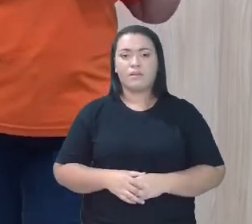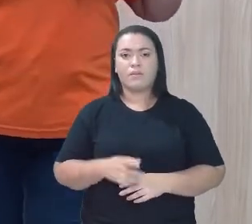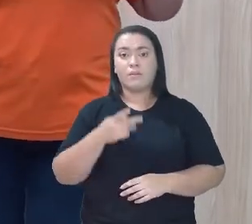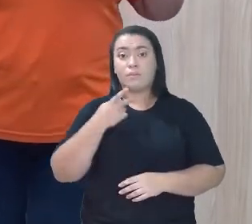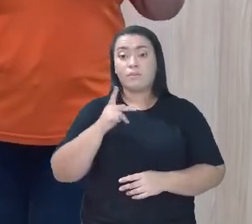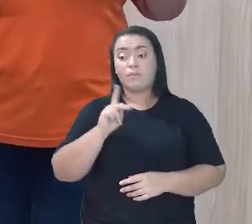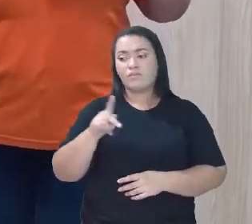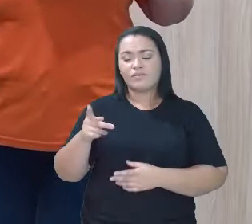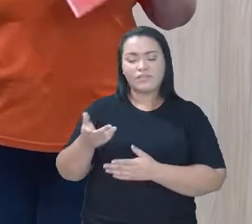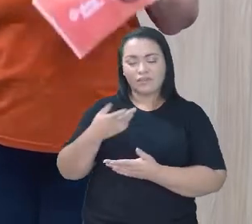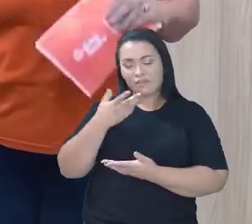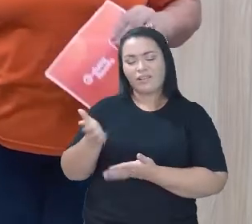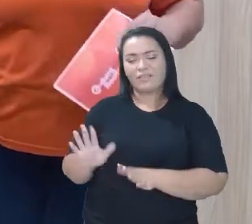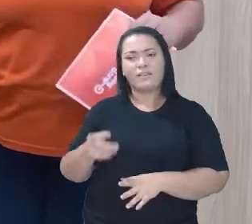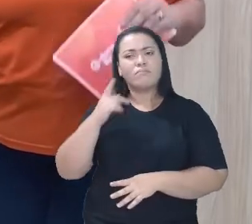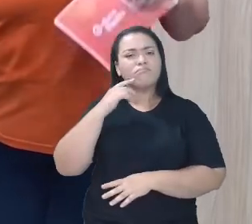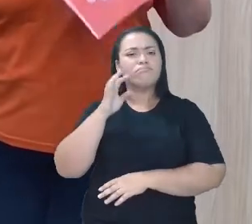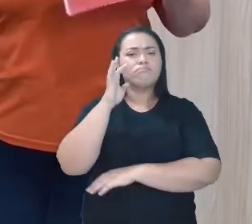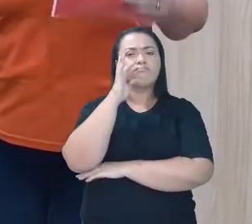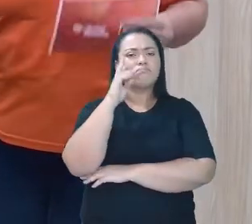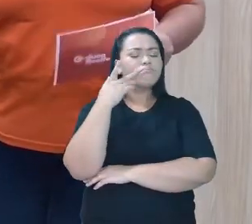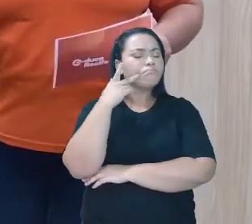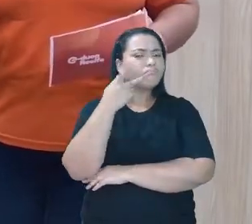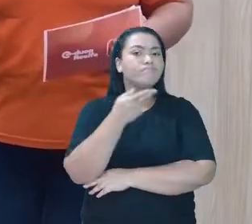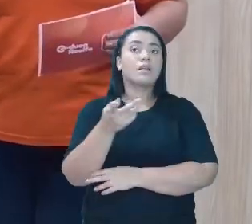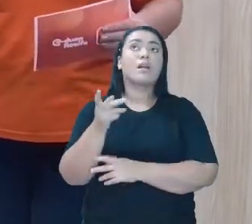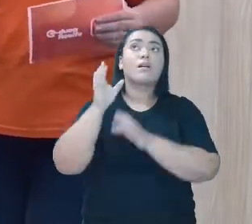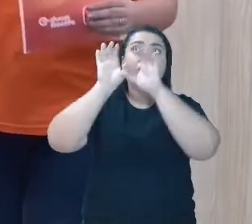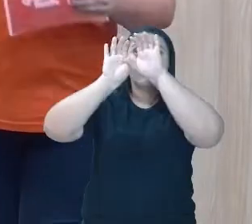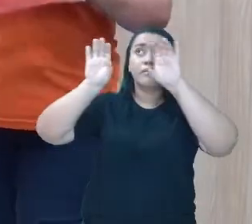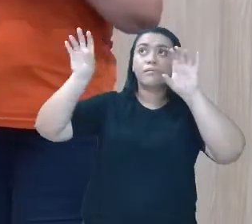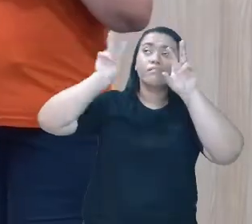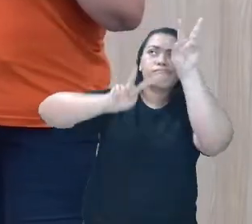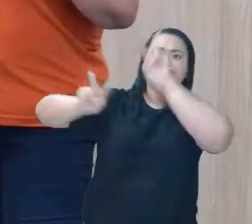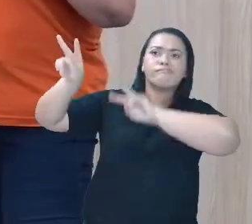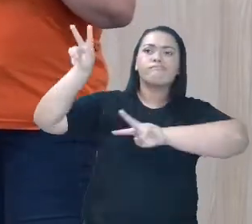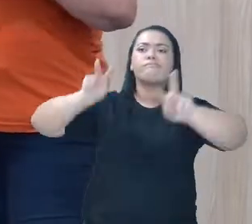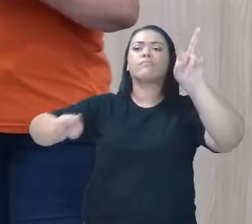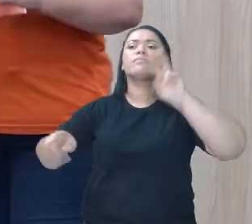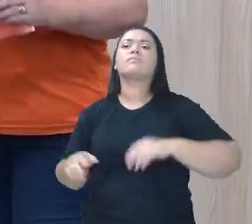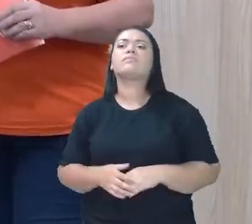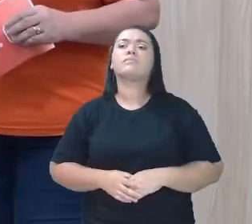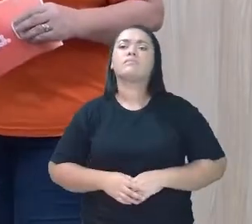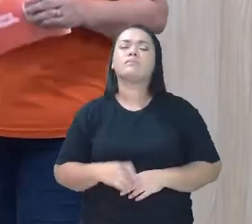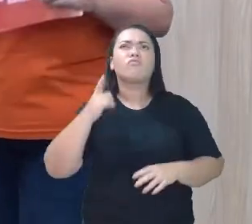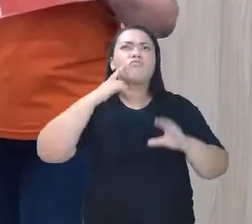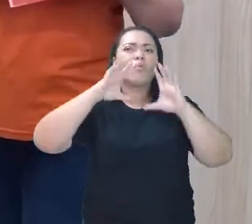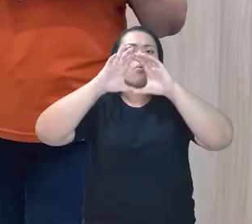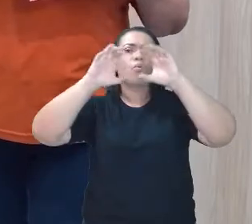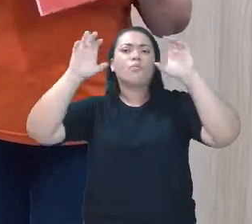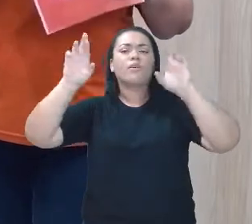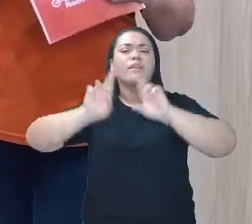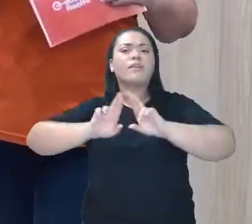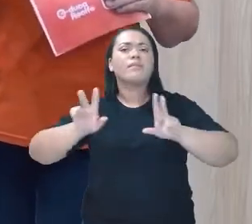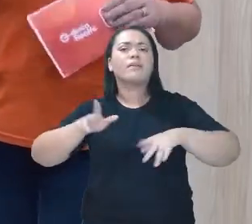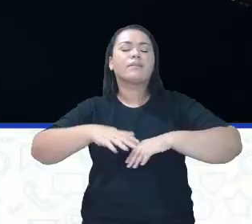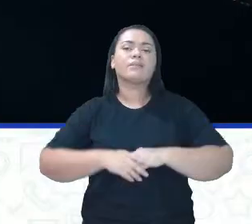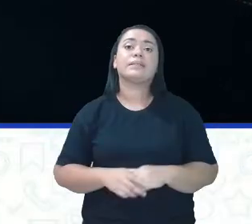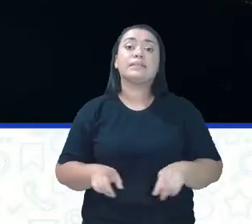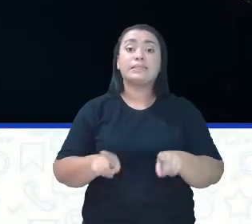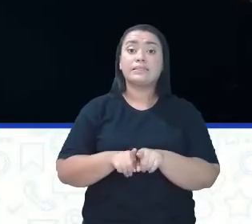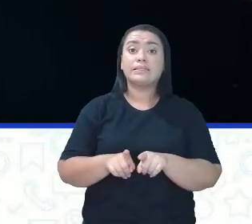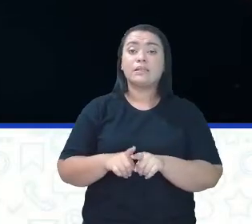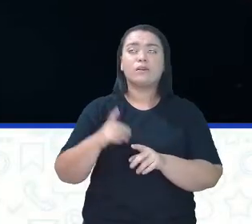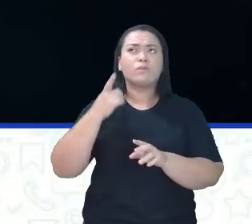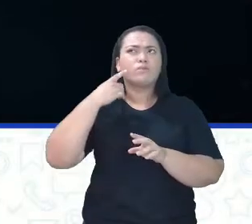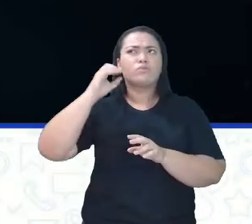disse, vamos começar a contemplar, gente, a observar o céu. Então, a gente nota uma nuvem diferente, né? A gente nota